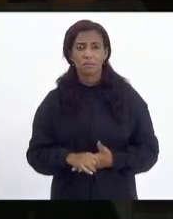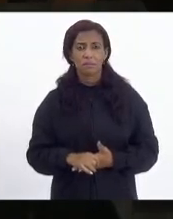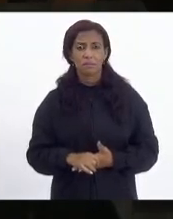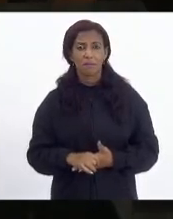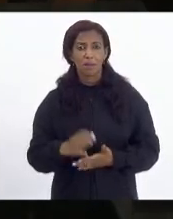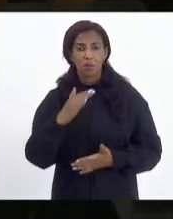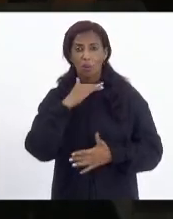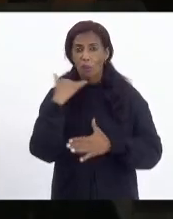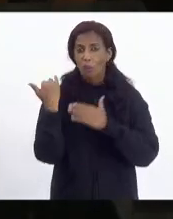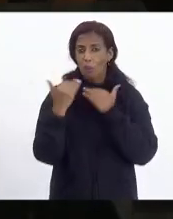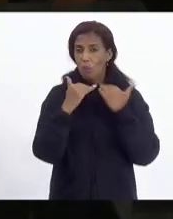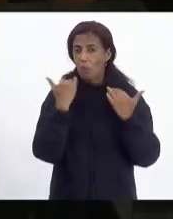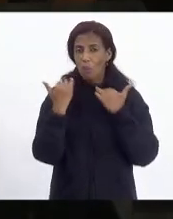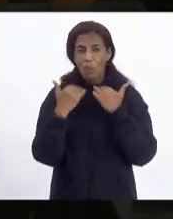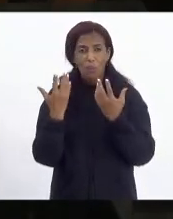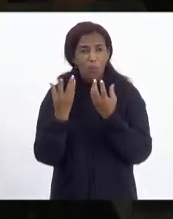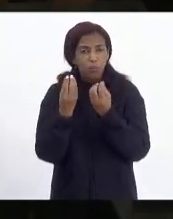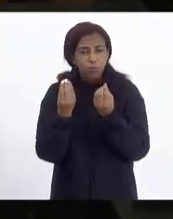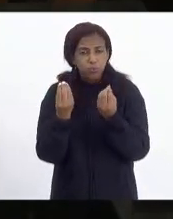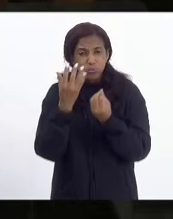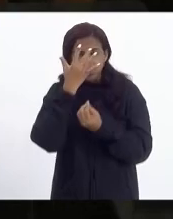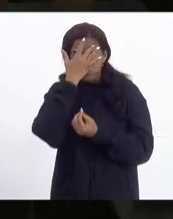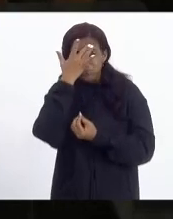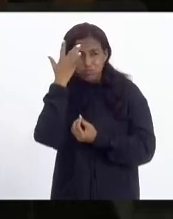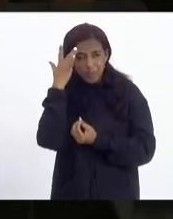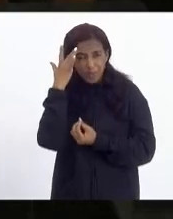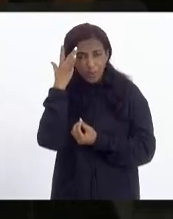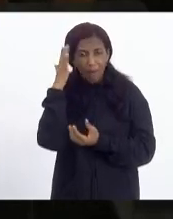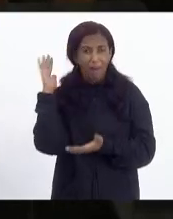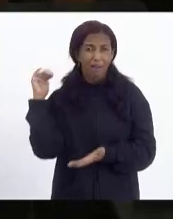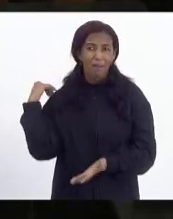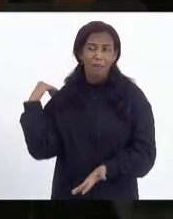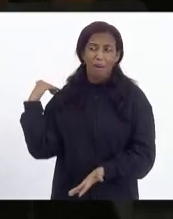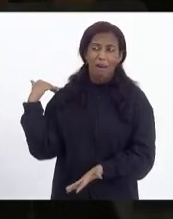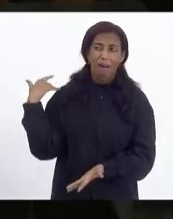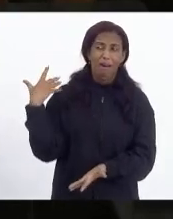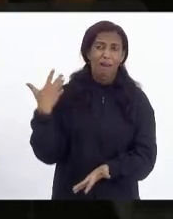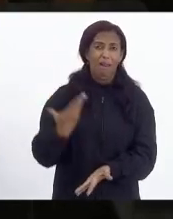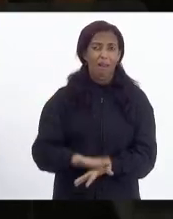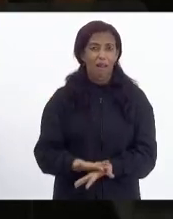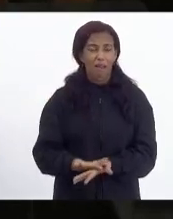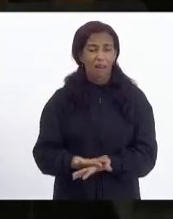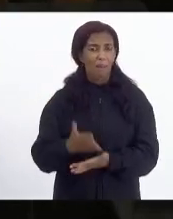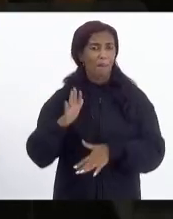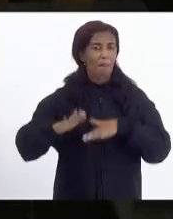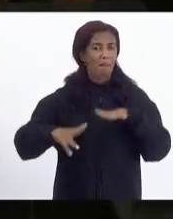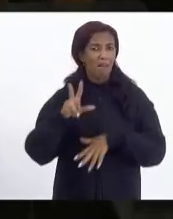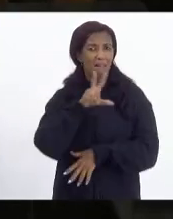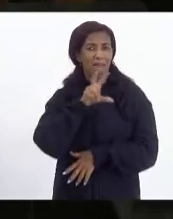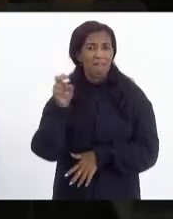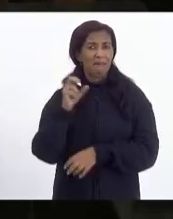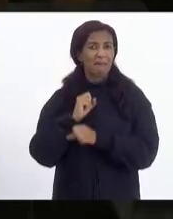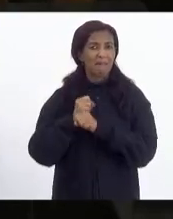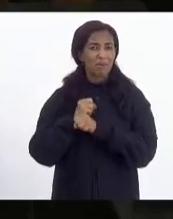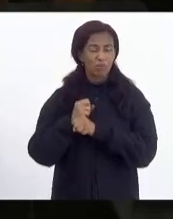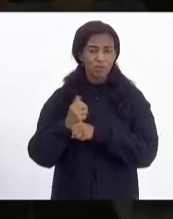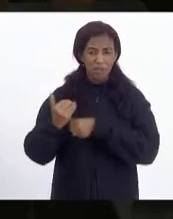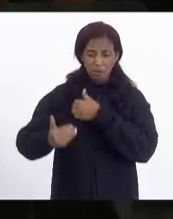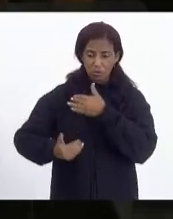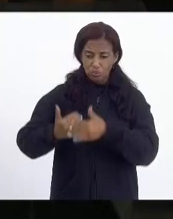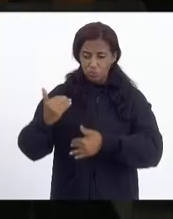matou gente e continuar mantendo matando gente por aproximadamente 500